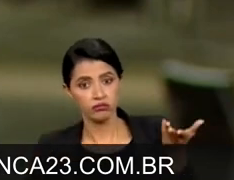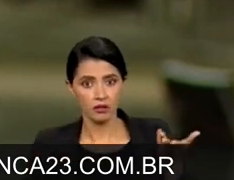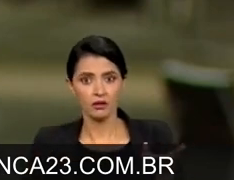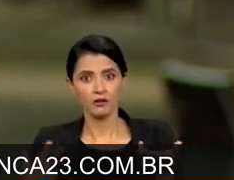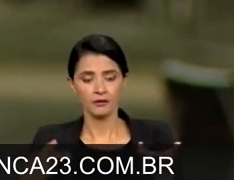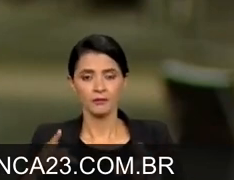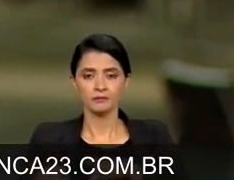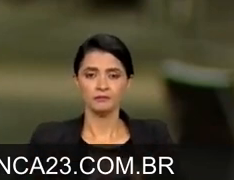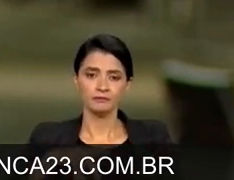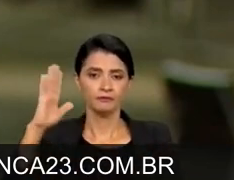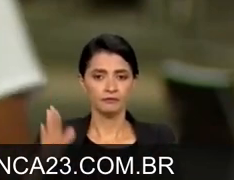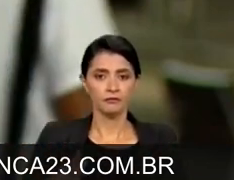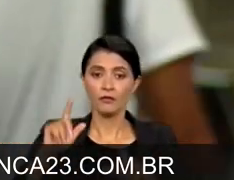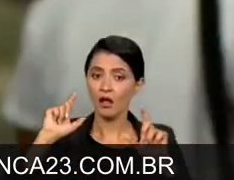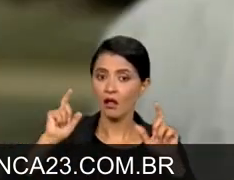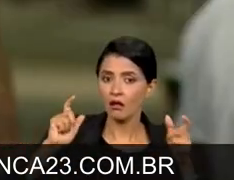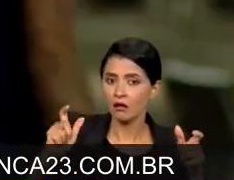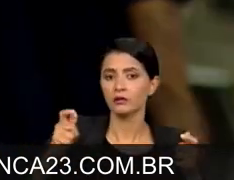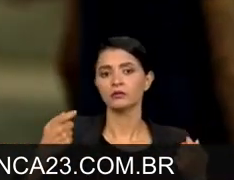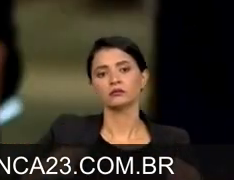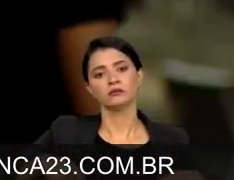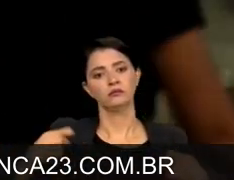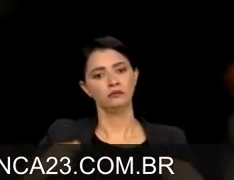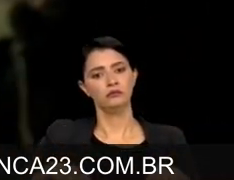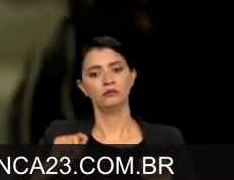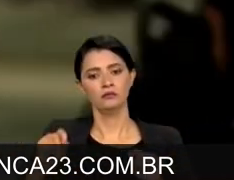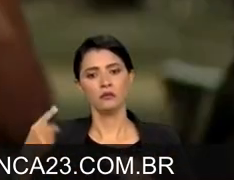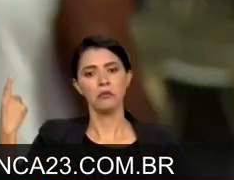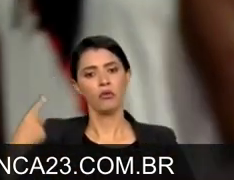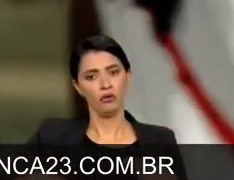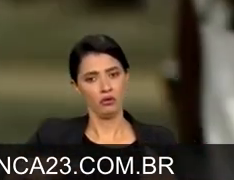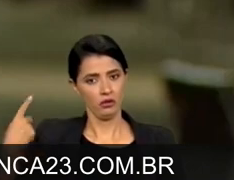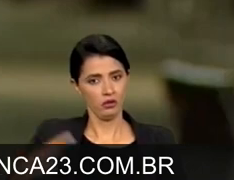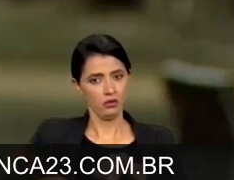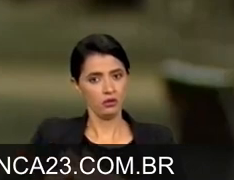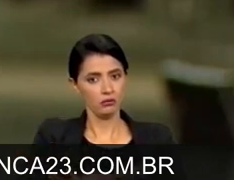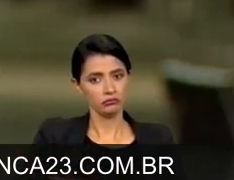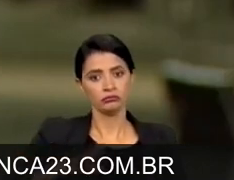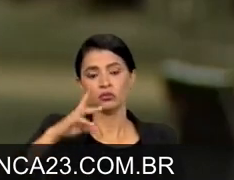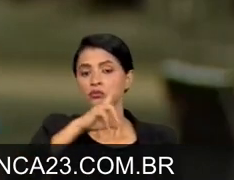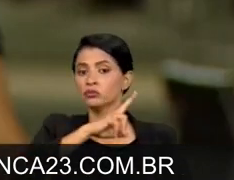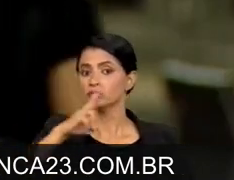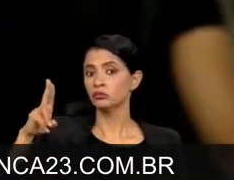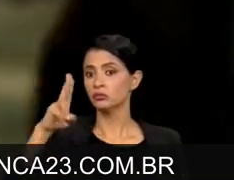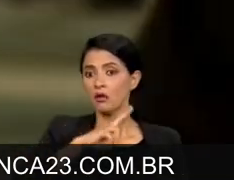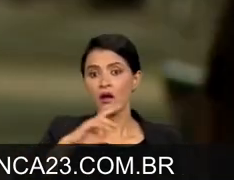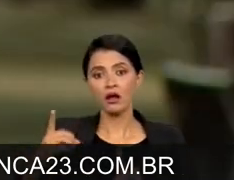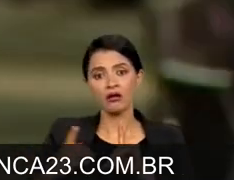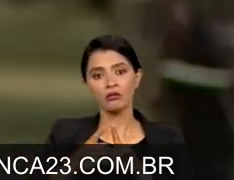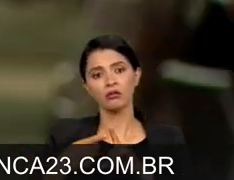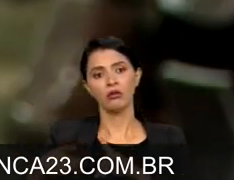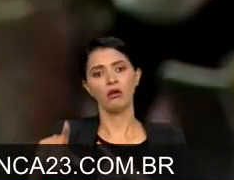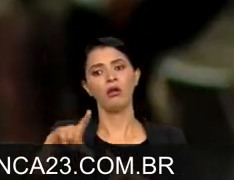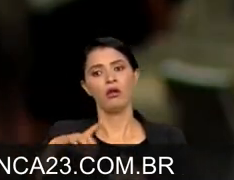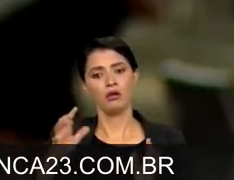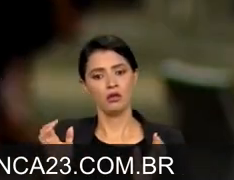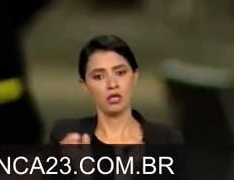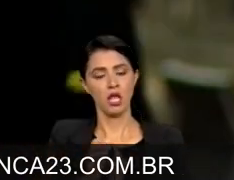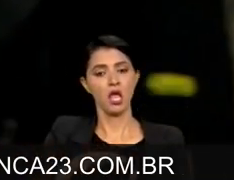brasileira acende um alerta para a necessidade de políticas públicas urgentes para atender a esta grande massa